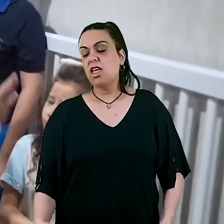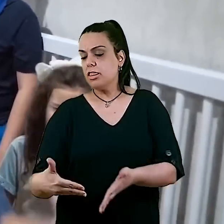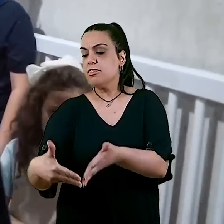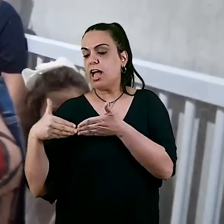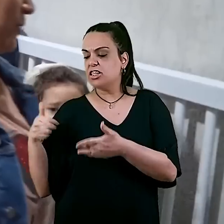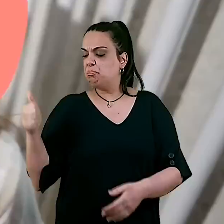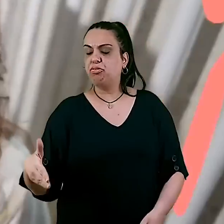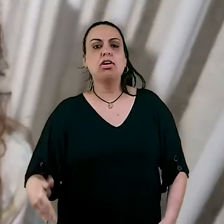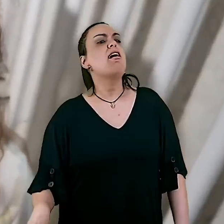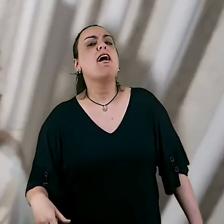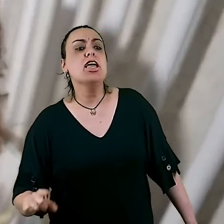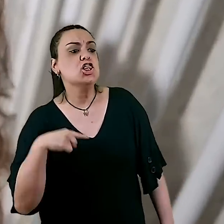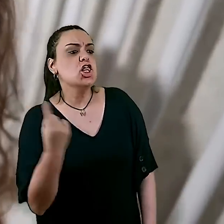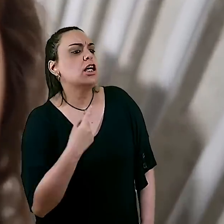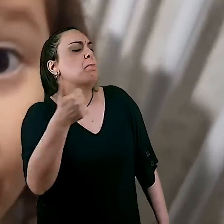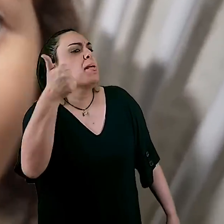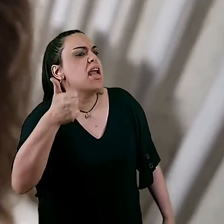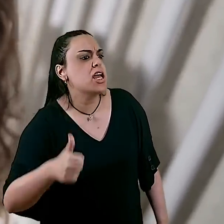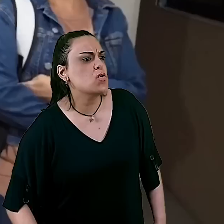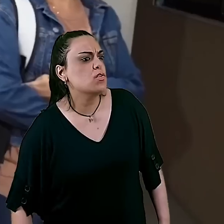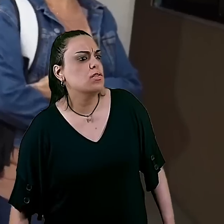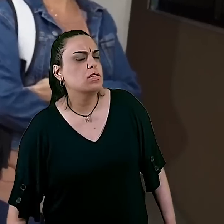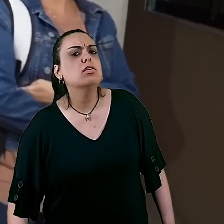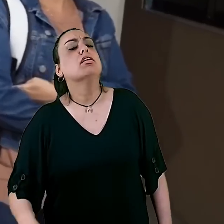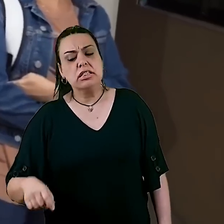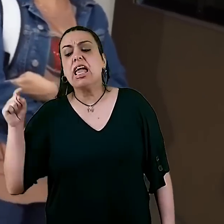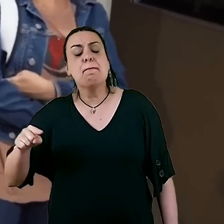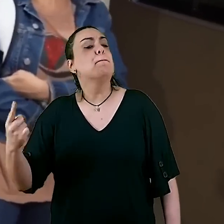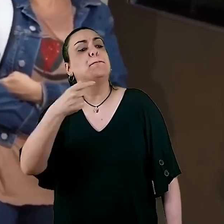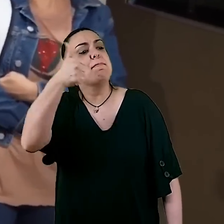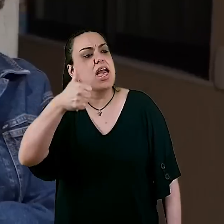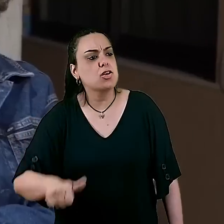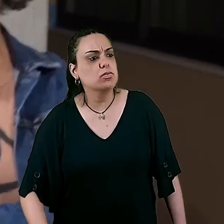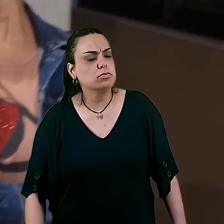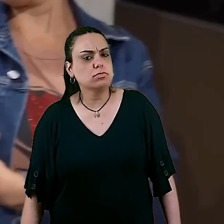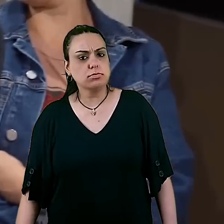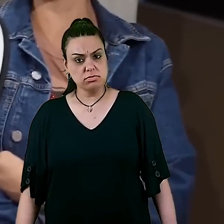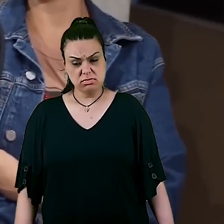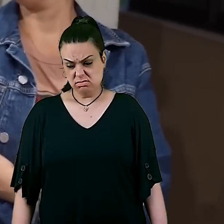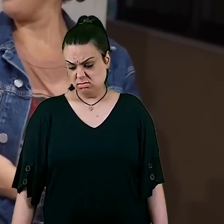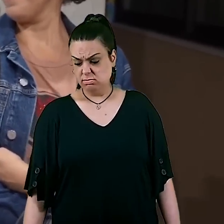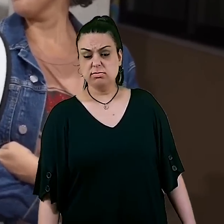Dá licença, pirralhos. Ei, a gente chegou aqui primeiro! É, eu chego primeiro!